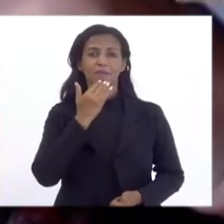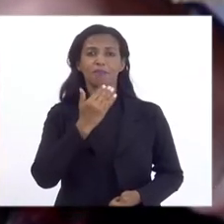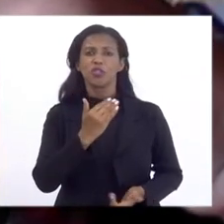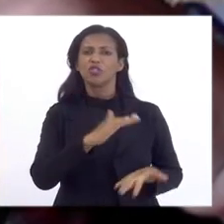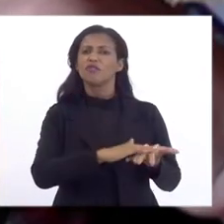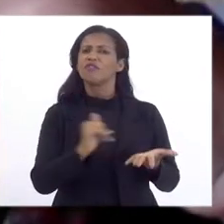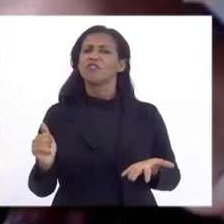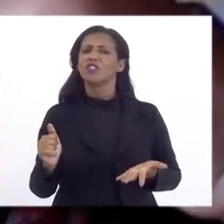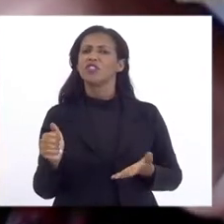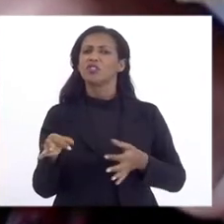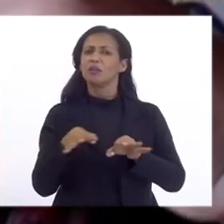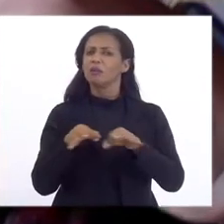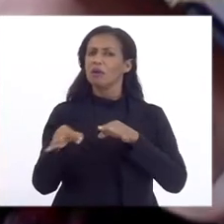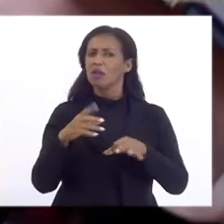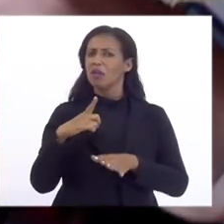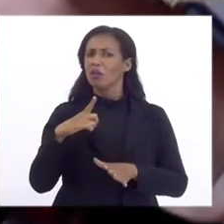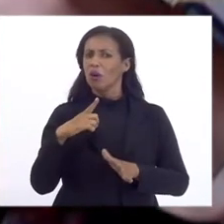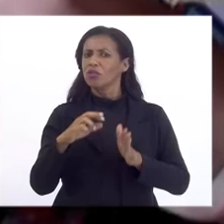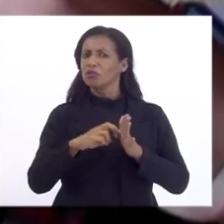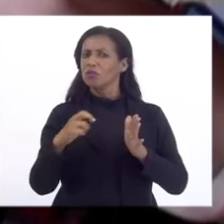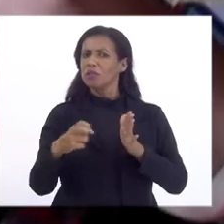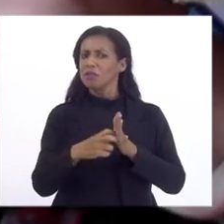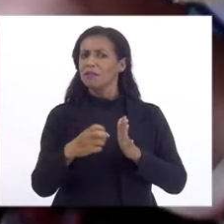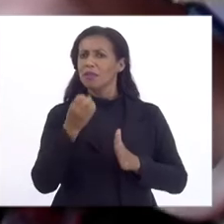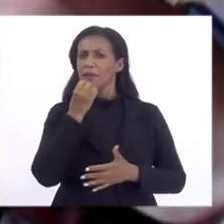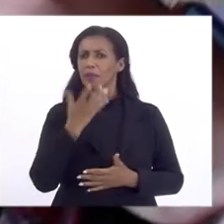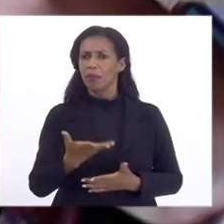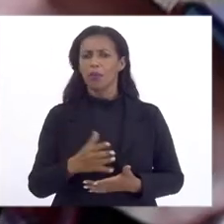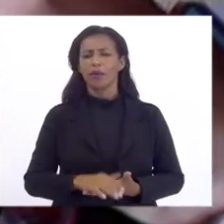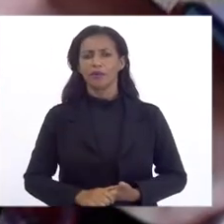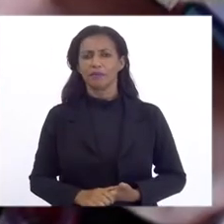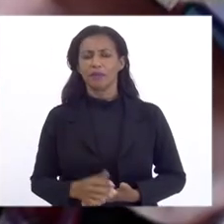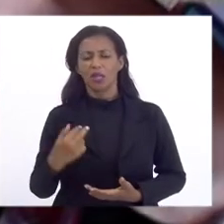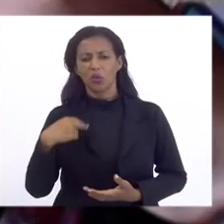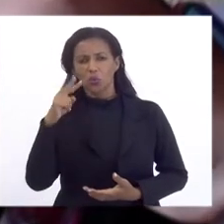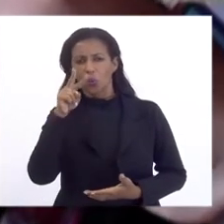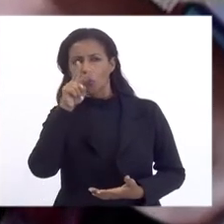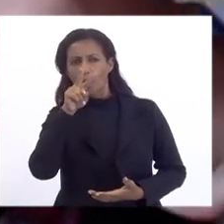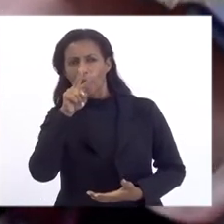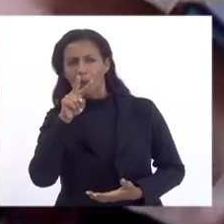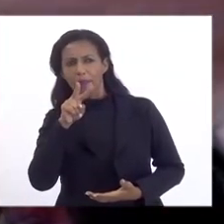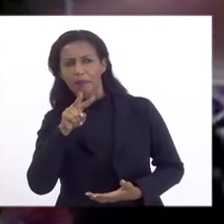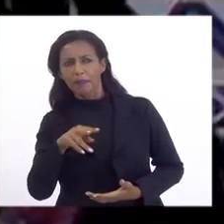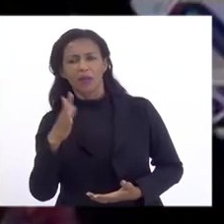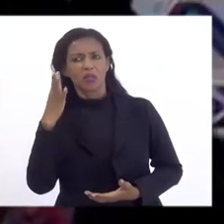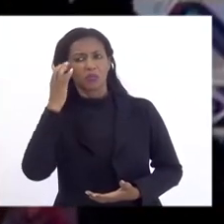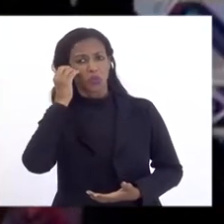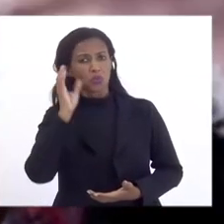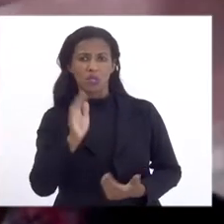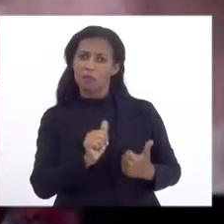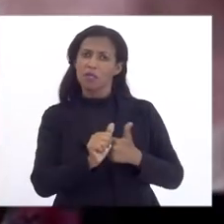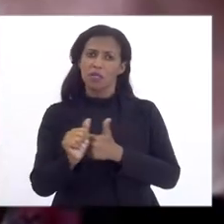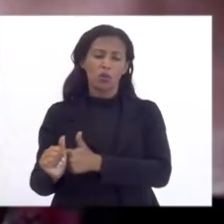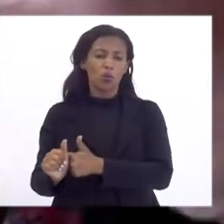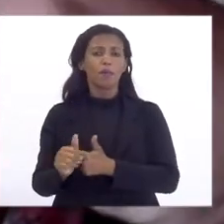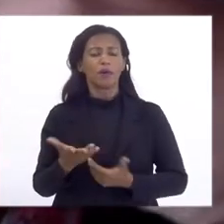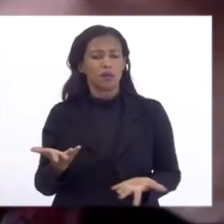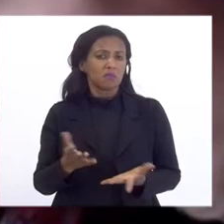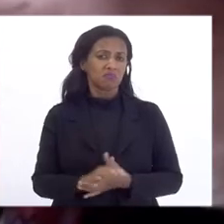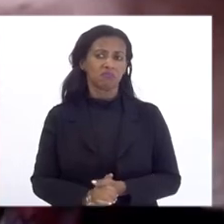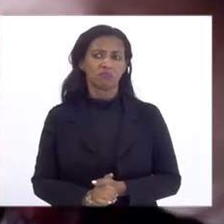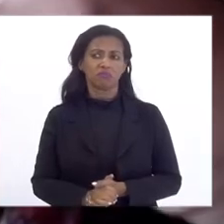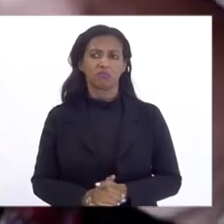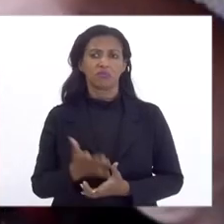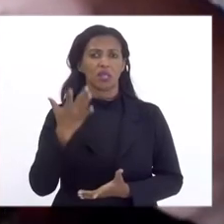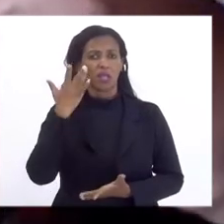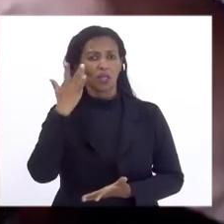vista ao projeto, porque eu acho que ele tem umas emendas boas. Até estou olhando aqui, não sei, mas eu acompanharia, mas eu acho que seria até